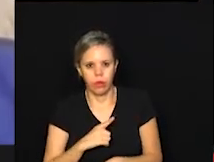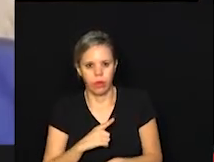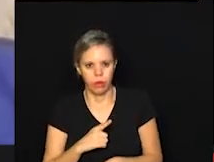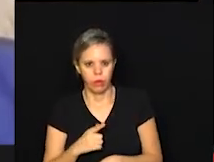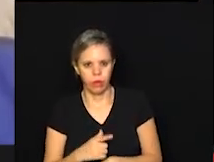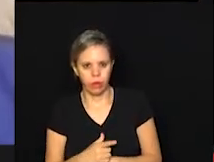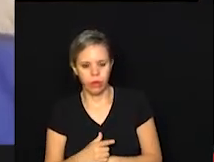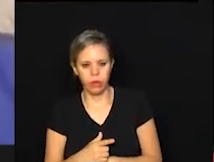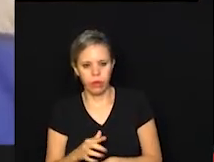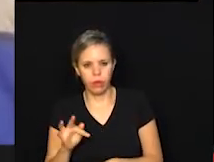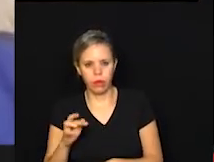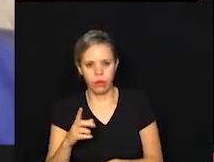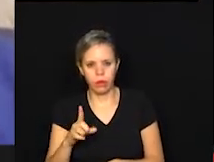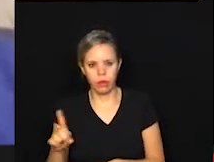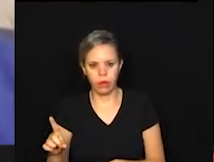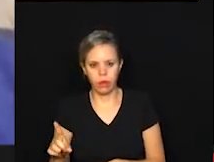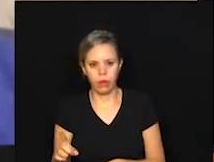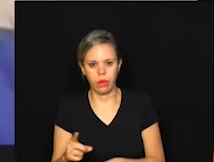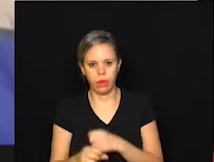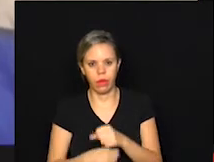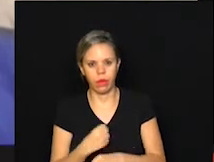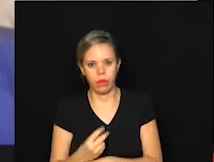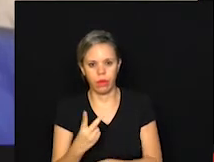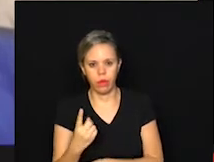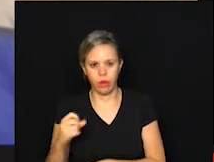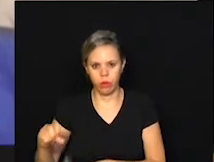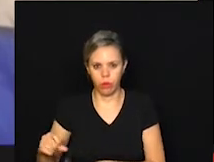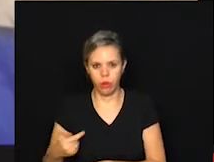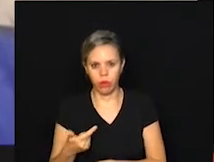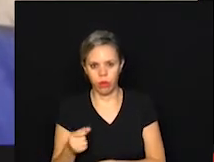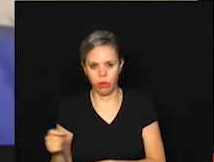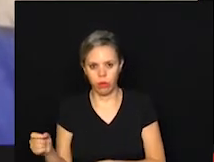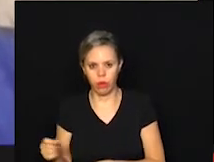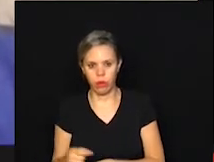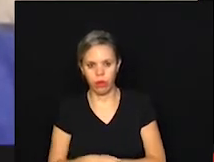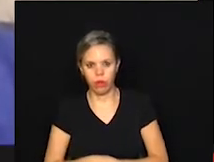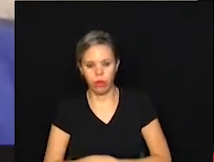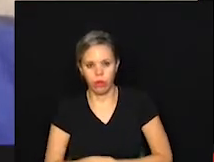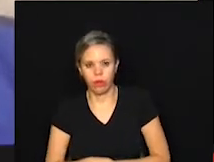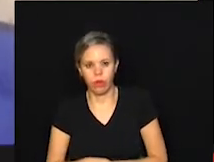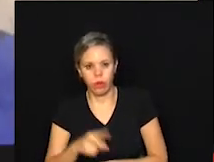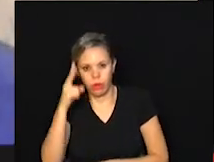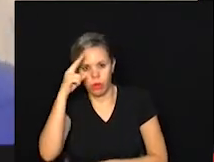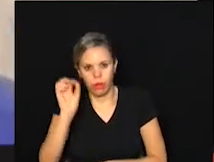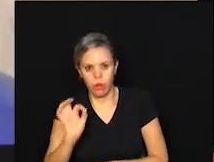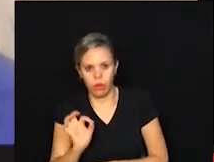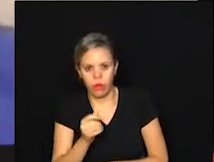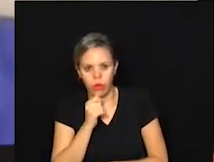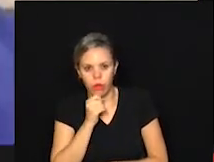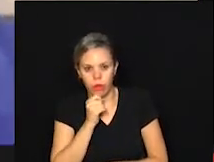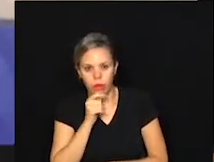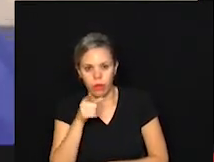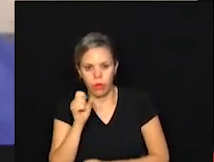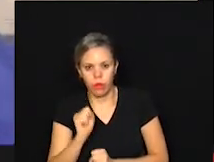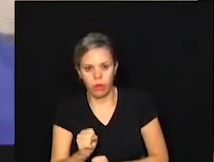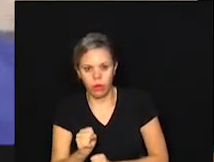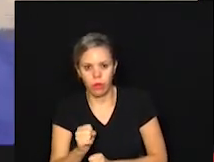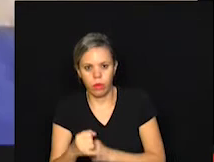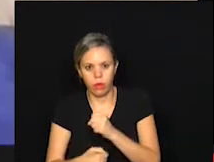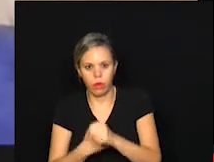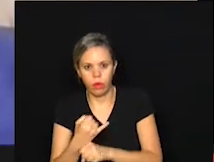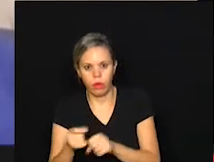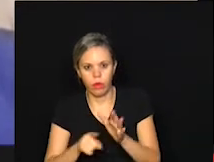o Fred, que foi 2019, 2020. Eu não me lembro bem, viu, Marcelo? Se você puder puxar no site